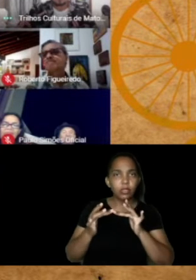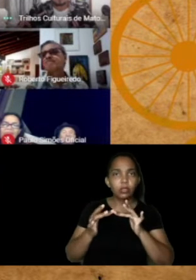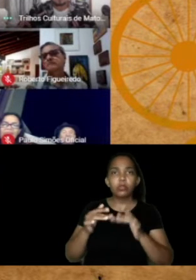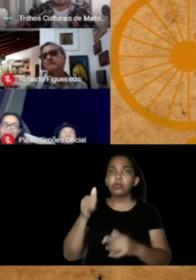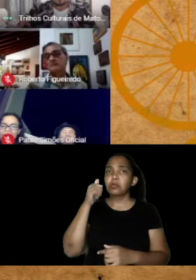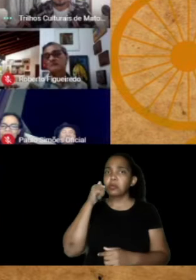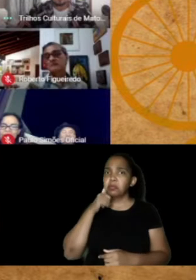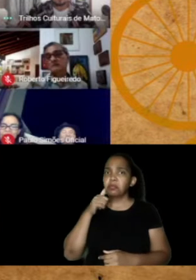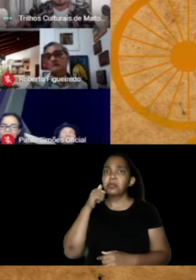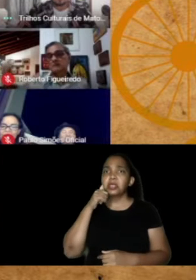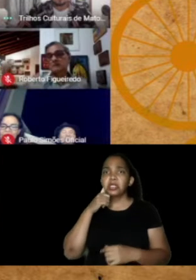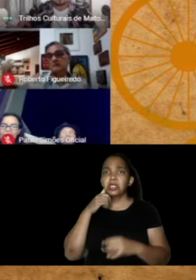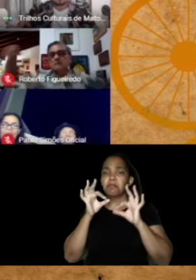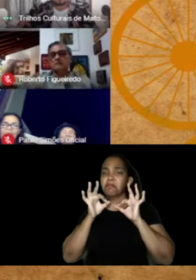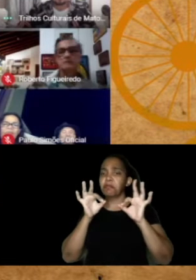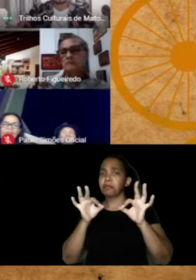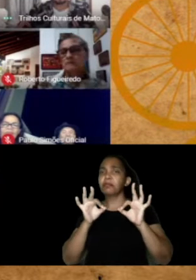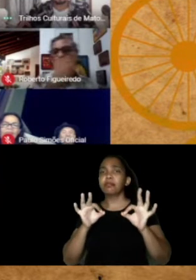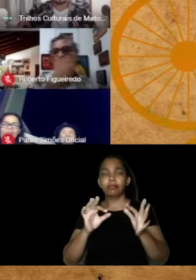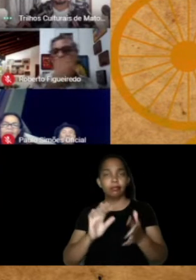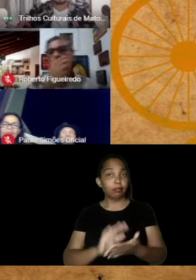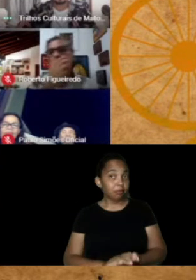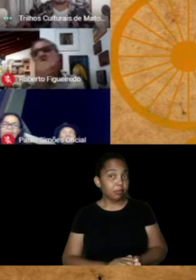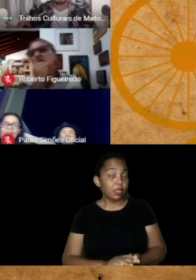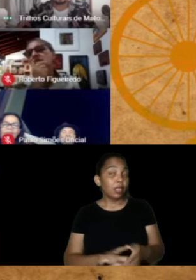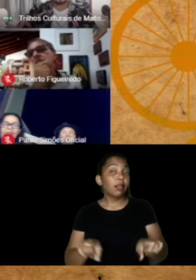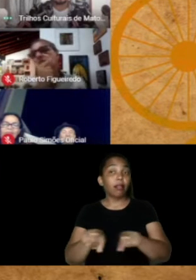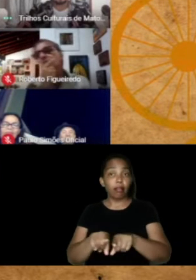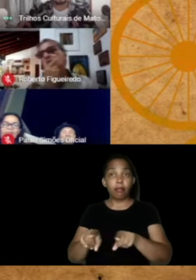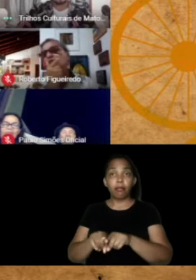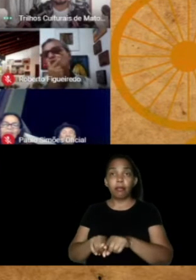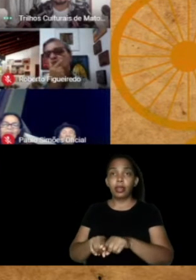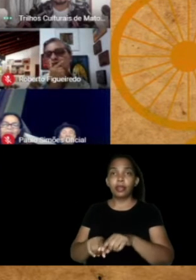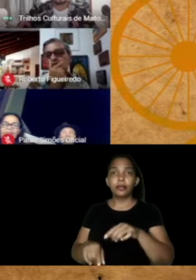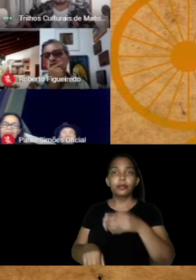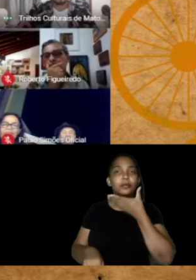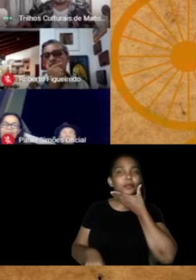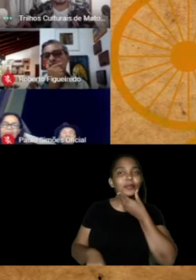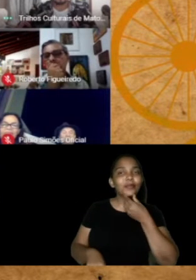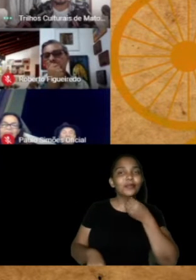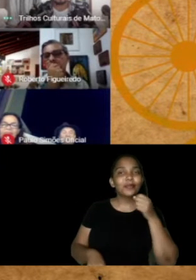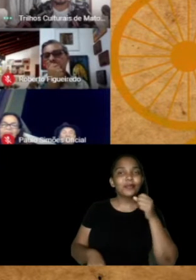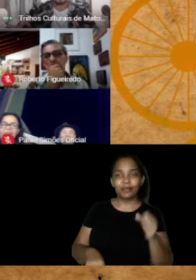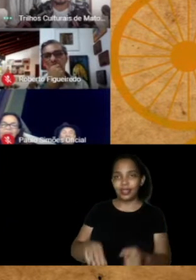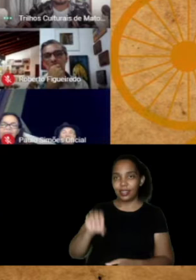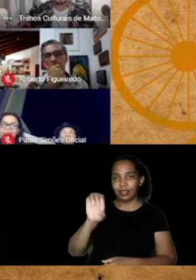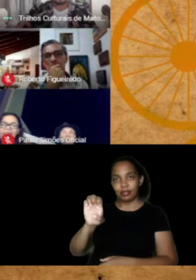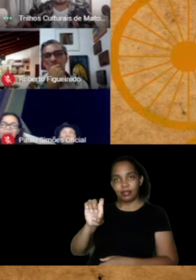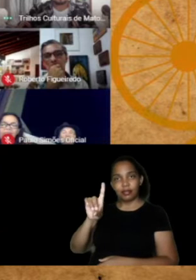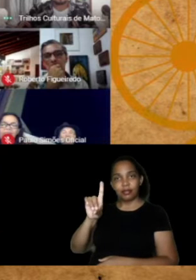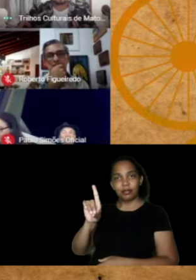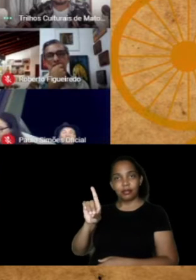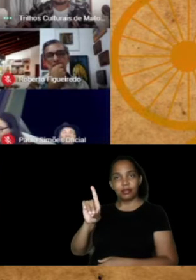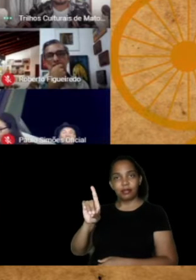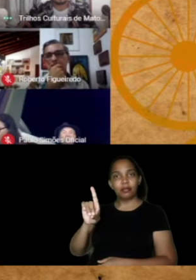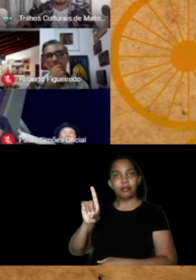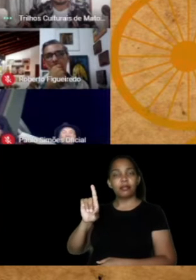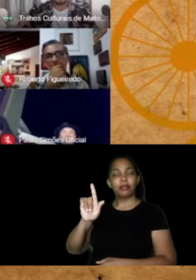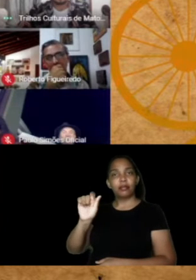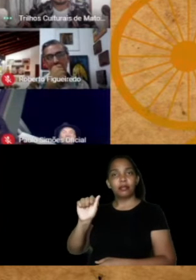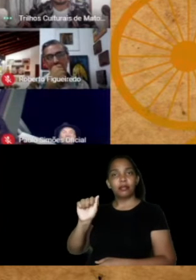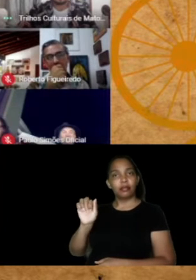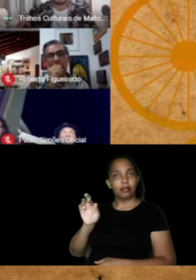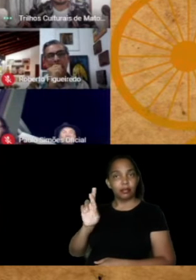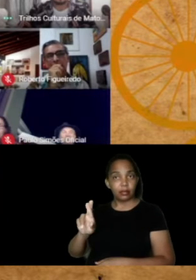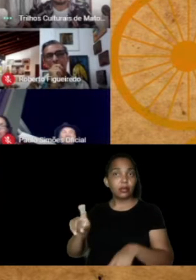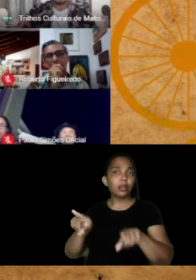seu Edgar e o Paulo, que ontem conseguiram nos sensibilizar com depoimentos